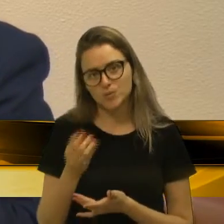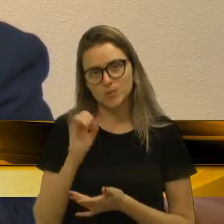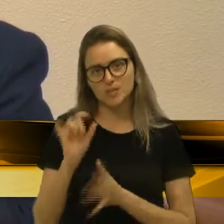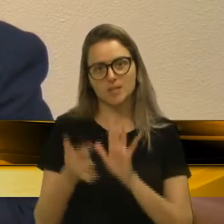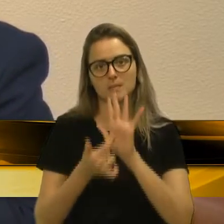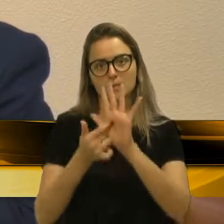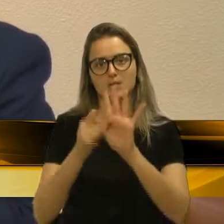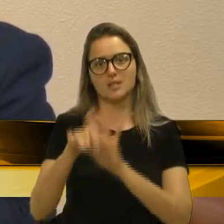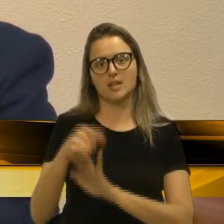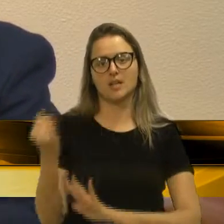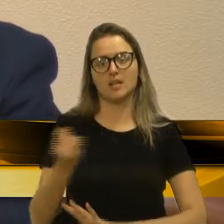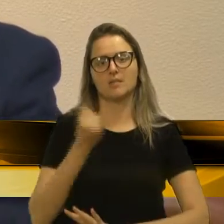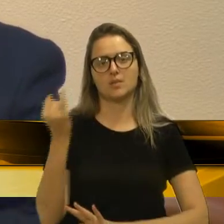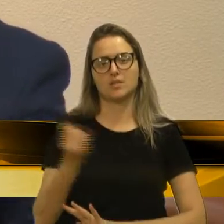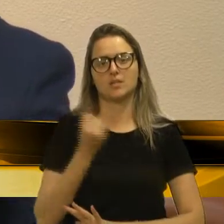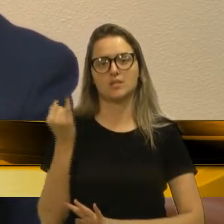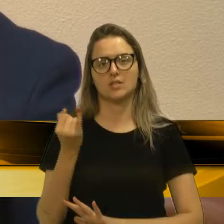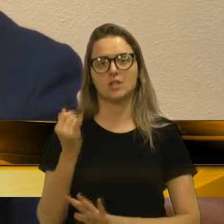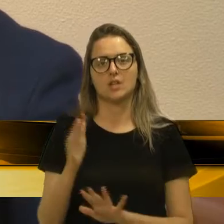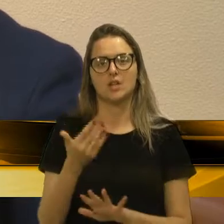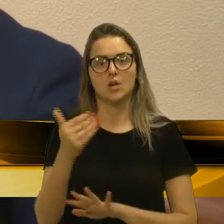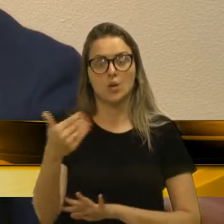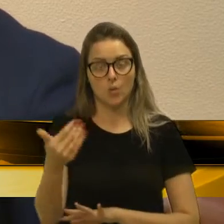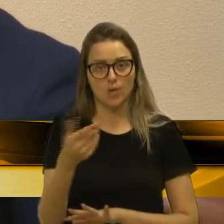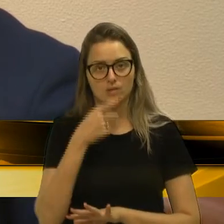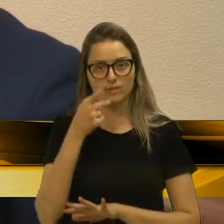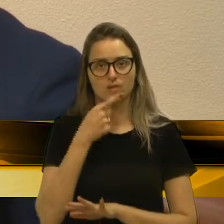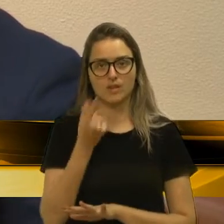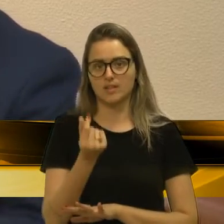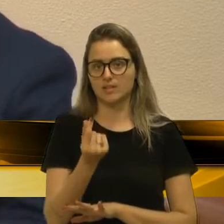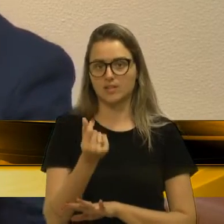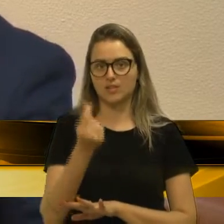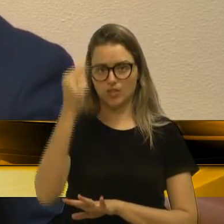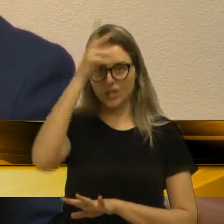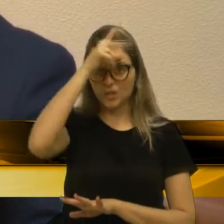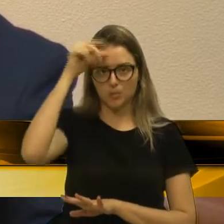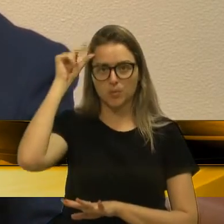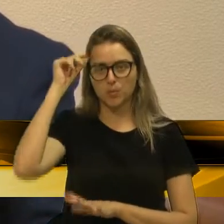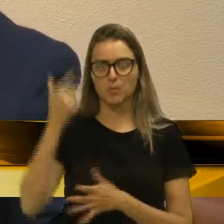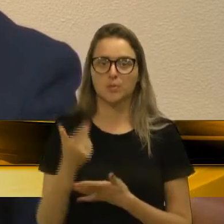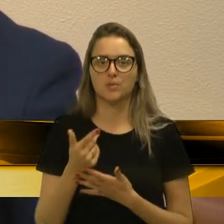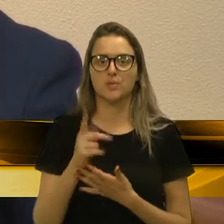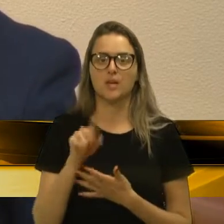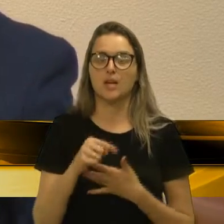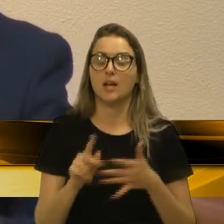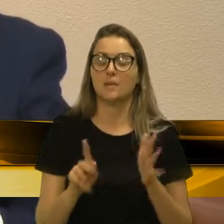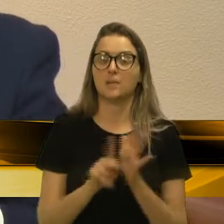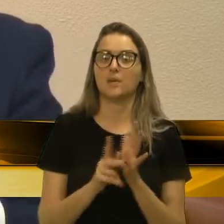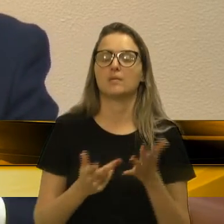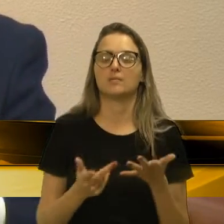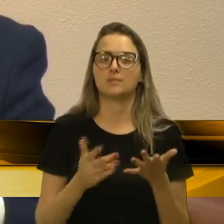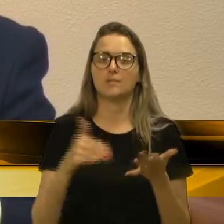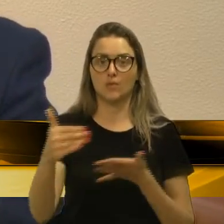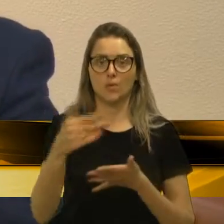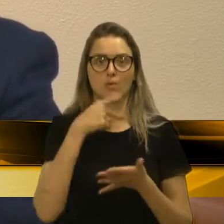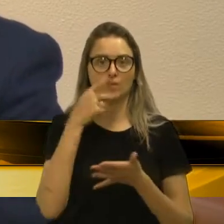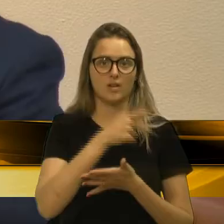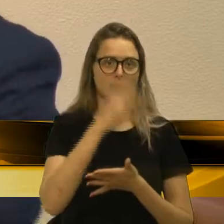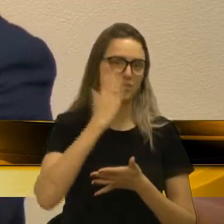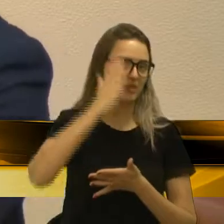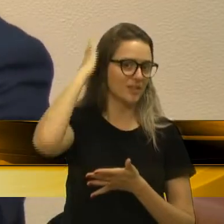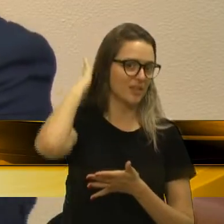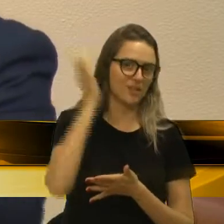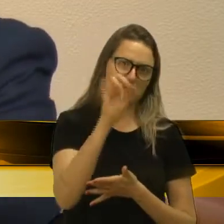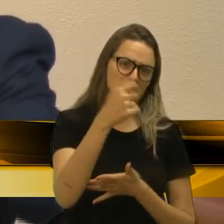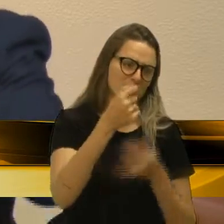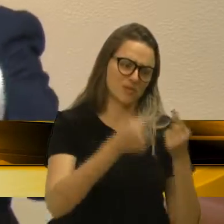é fundamental quando a gente fala de dinheiro público, das ações do setor público. Então, o prefeito não deveria nem discutir